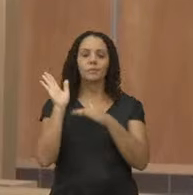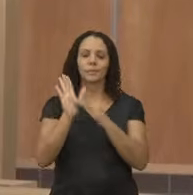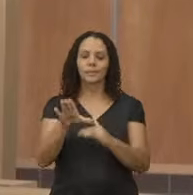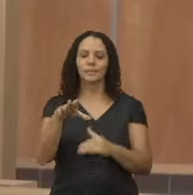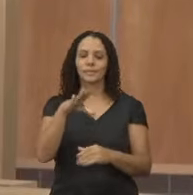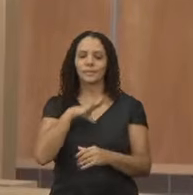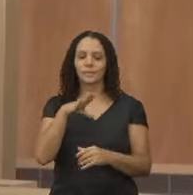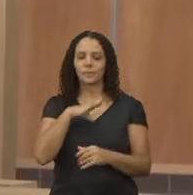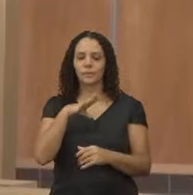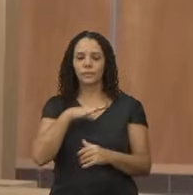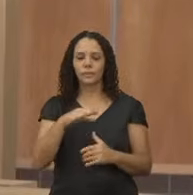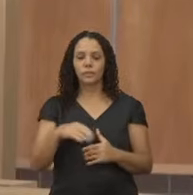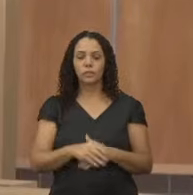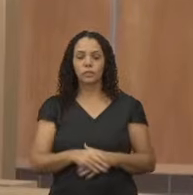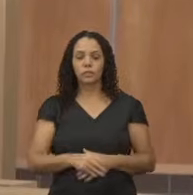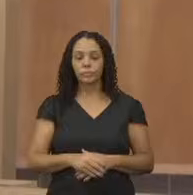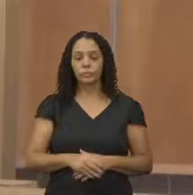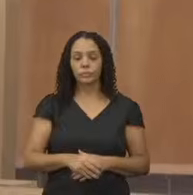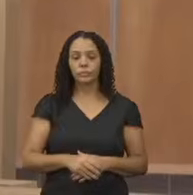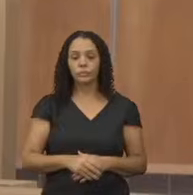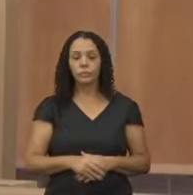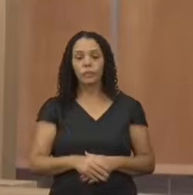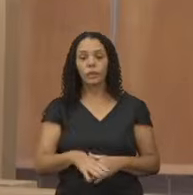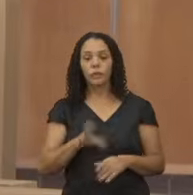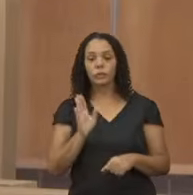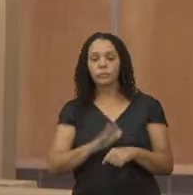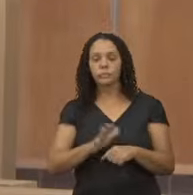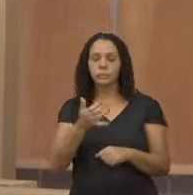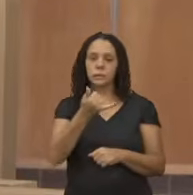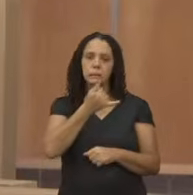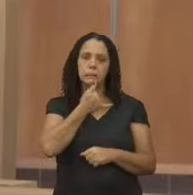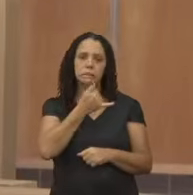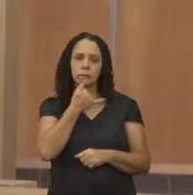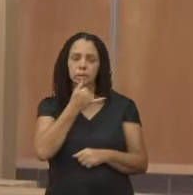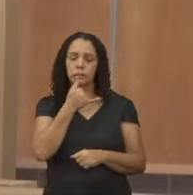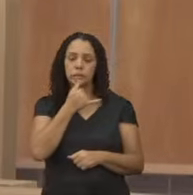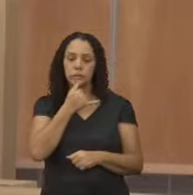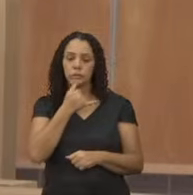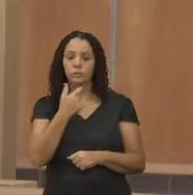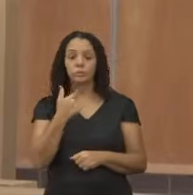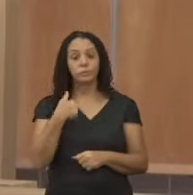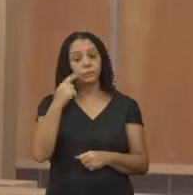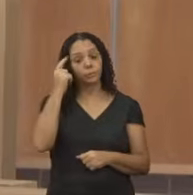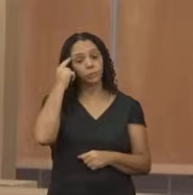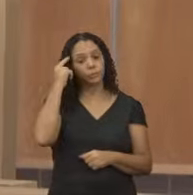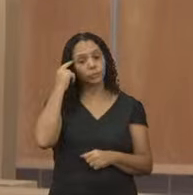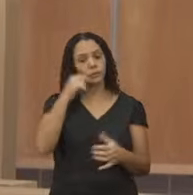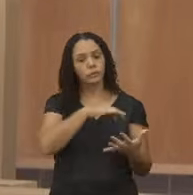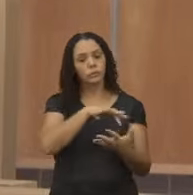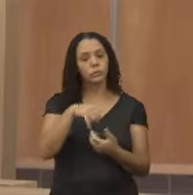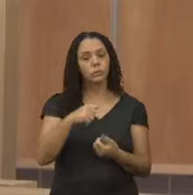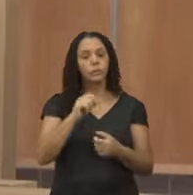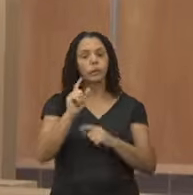Jacareí. A coisa mais triste que eu acho do mundo, mais sem vida, é você olhar na